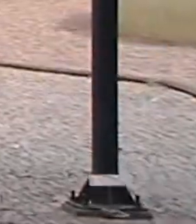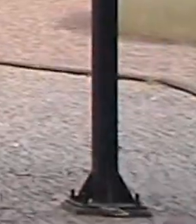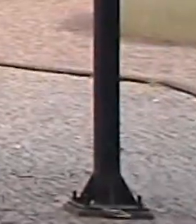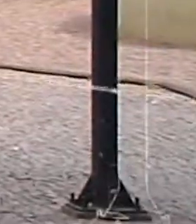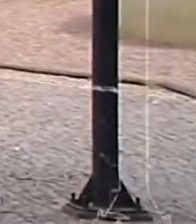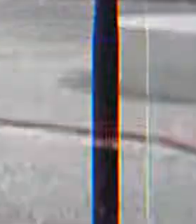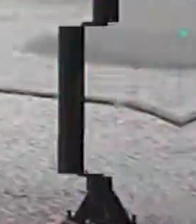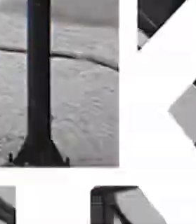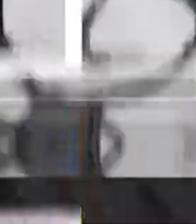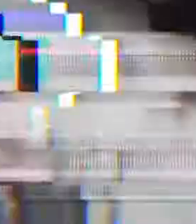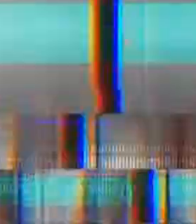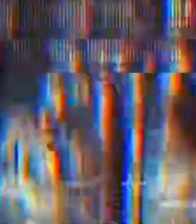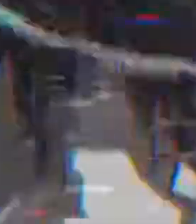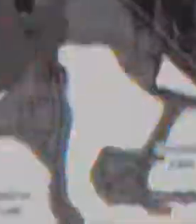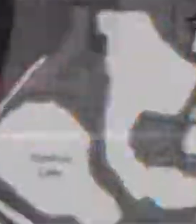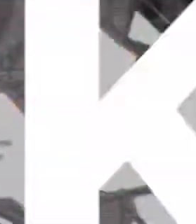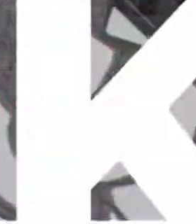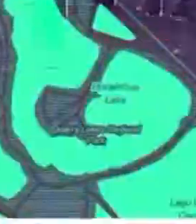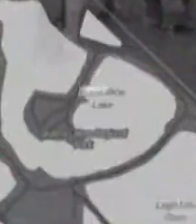E aí